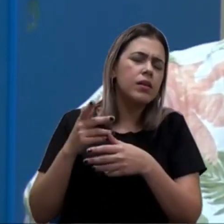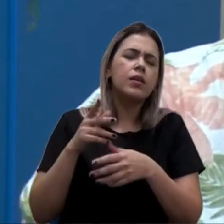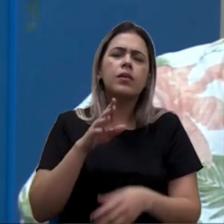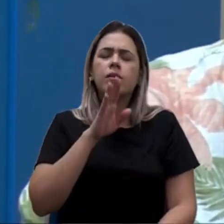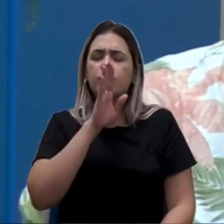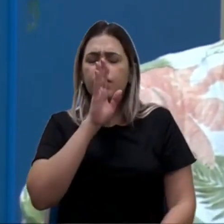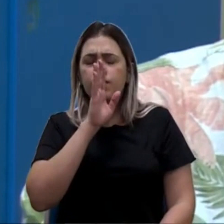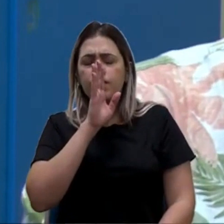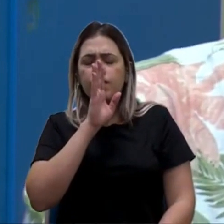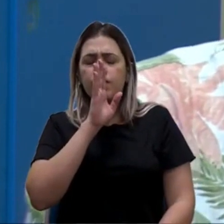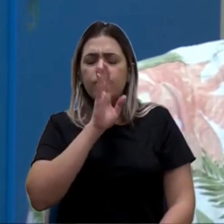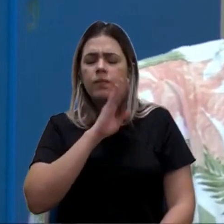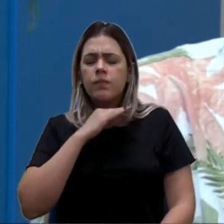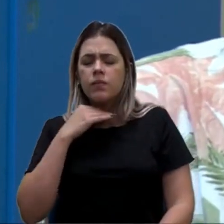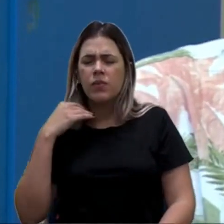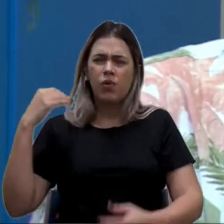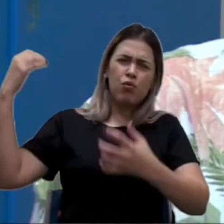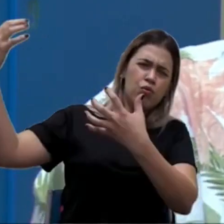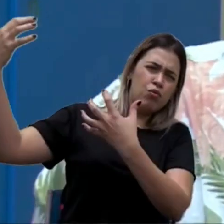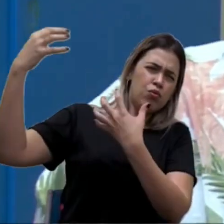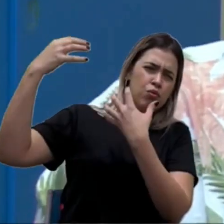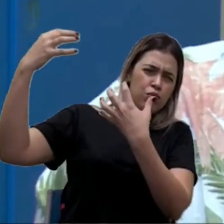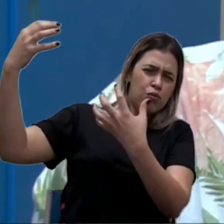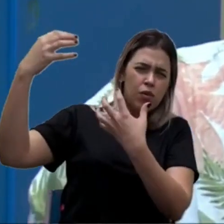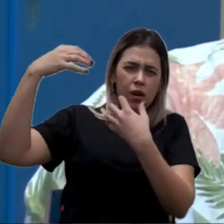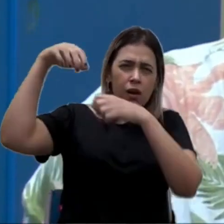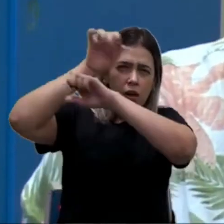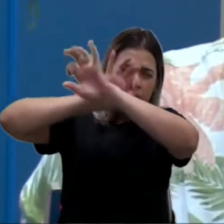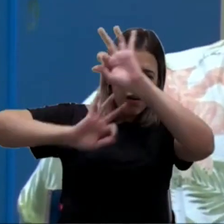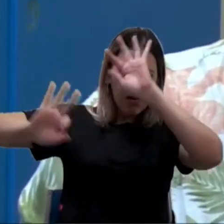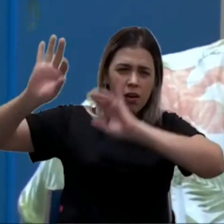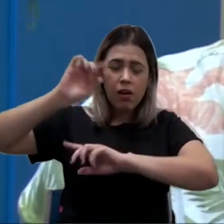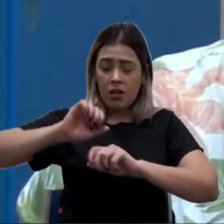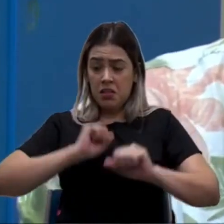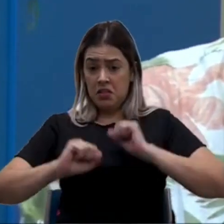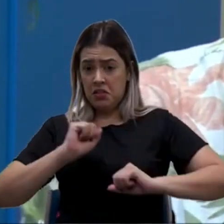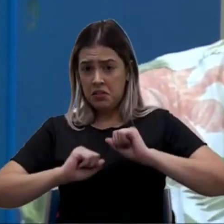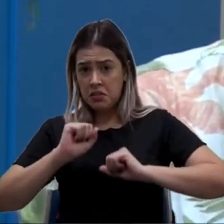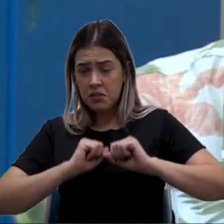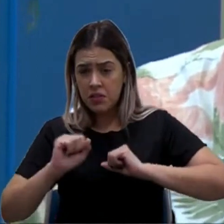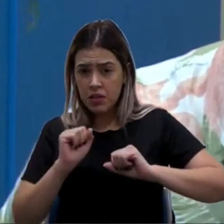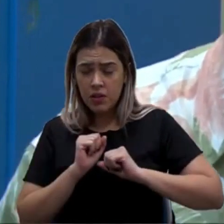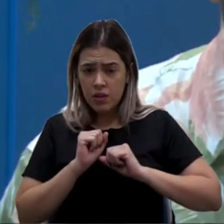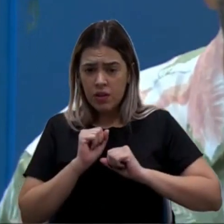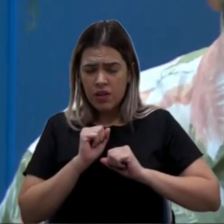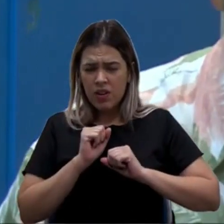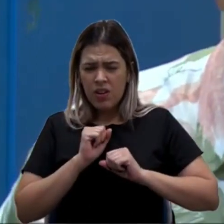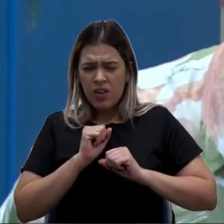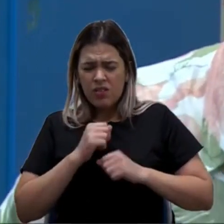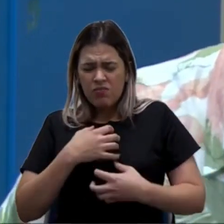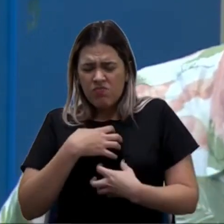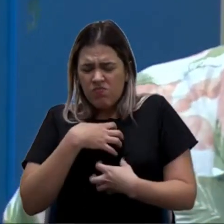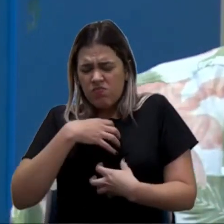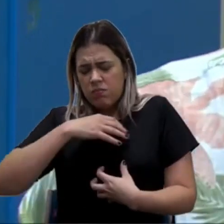Silêncio dos Mortos fantasmas que andaram como ando ansioso e de humor deprimido